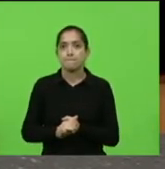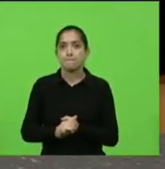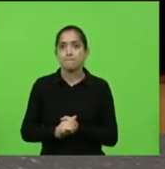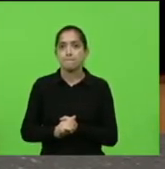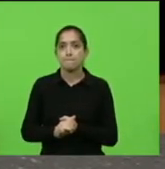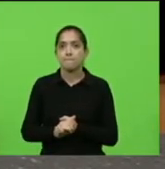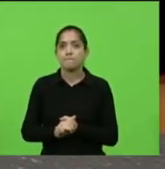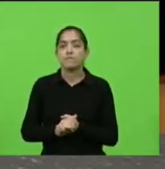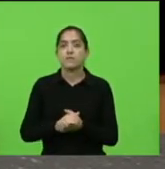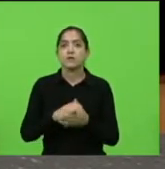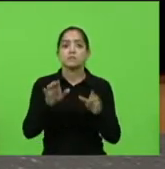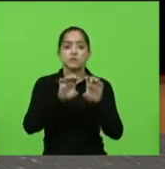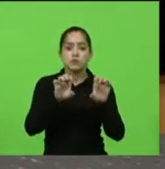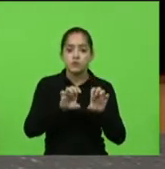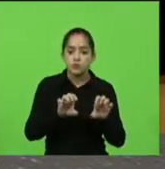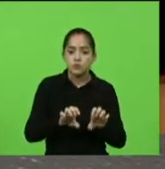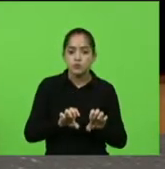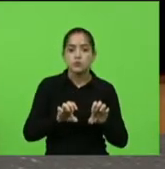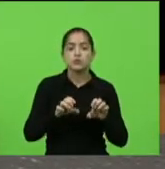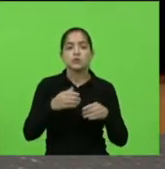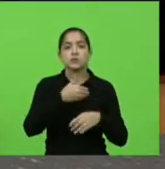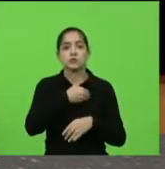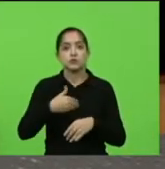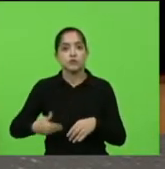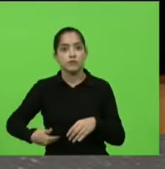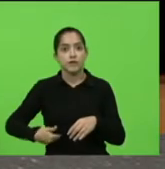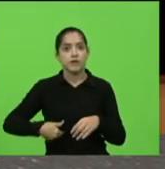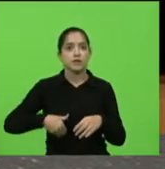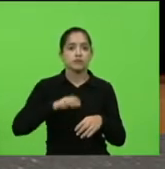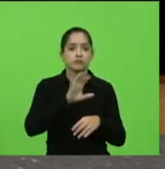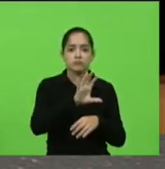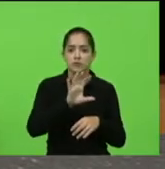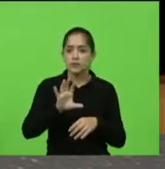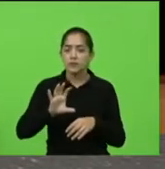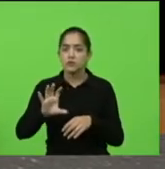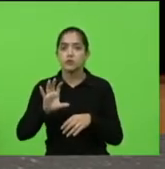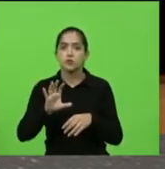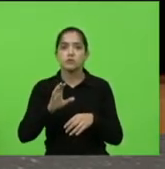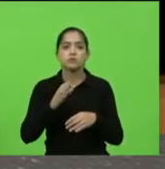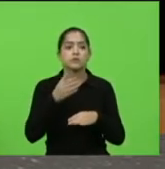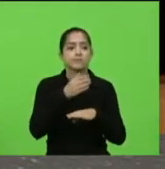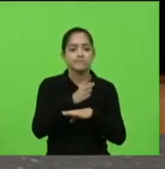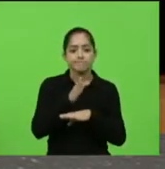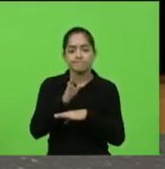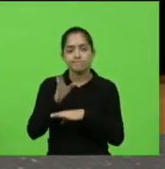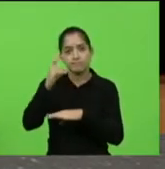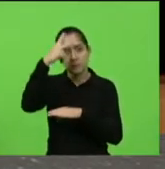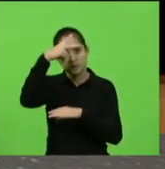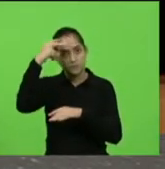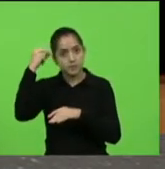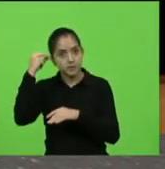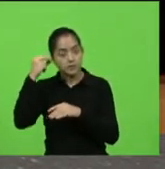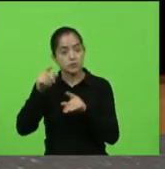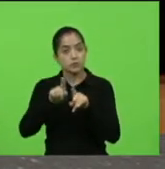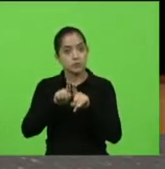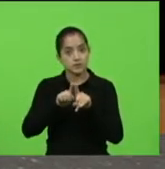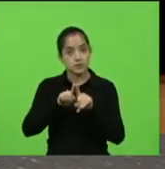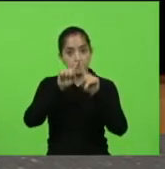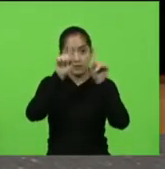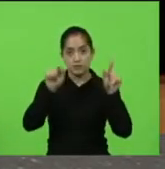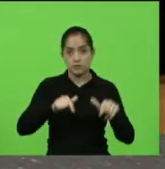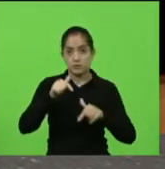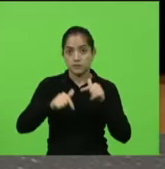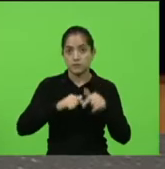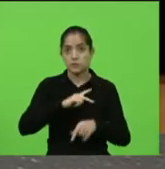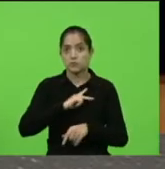das estruturas de governo em cada região, no sentido de ouvir, tanto das prefeituras quanto dos servidores públicos,